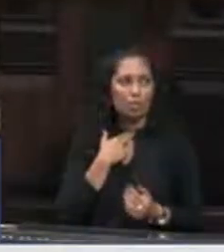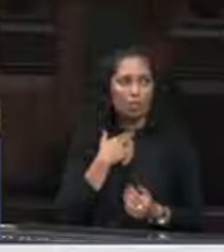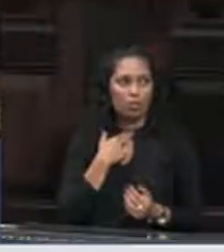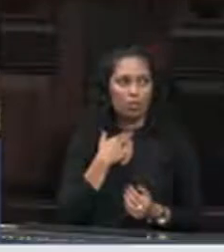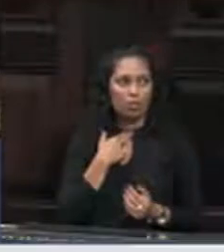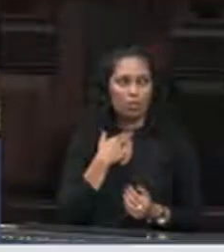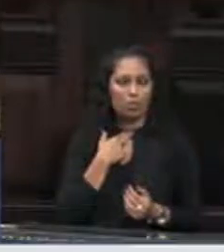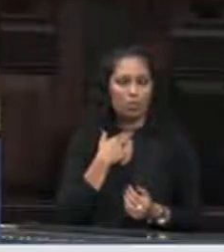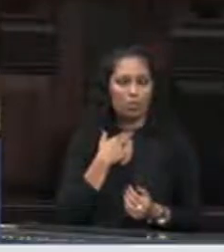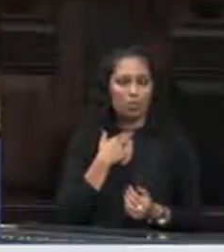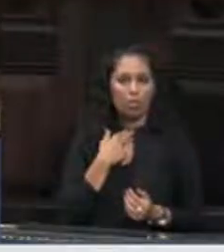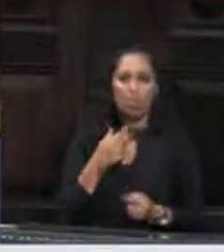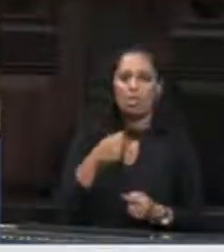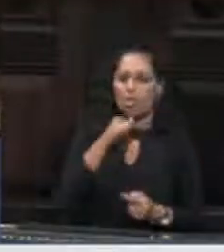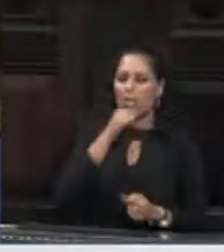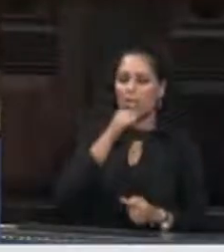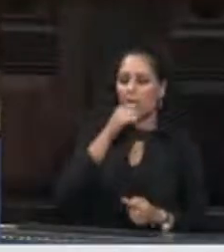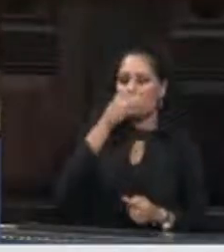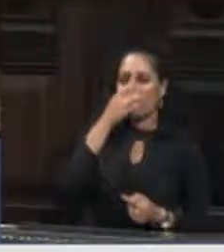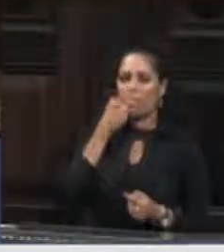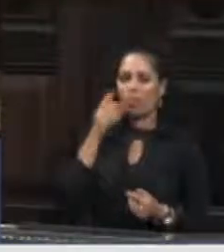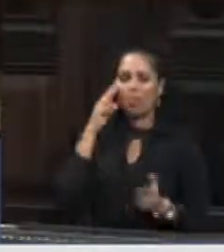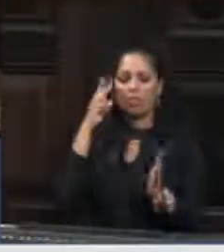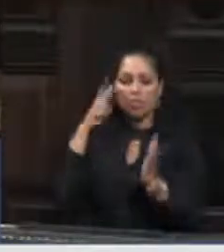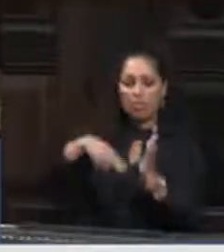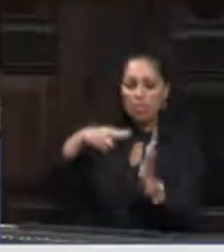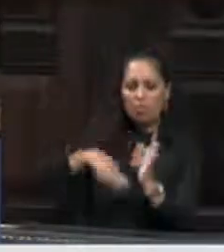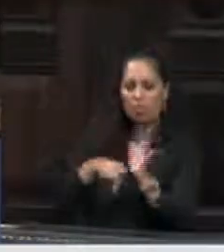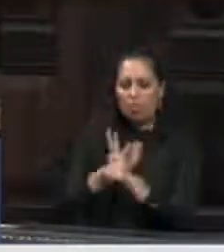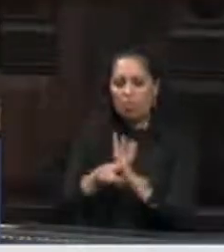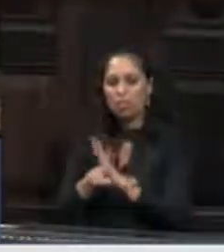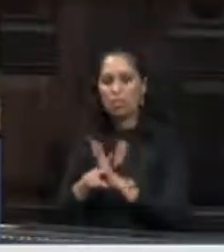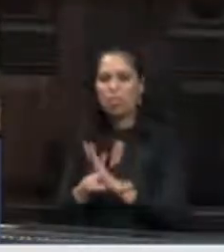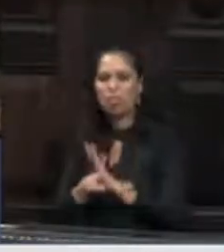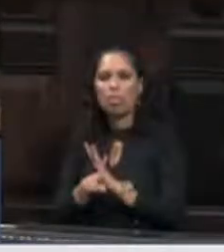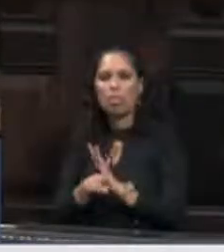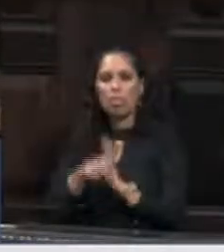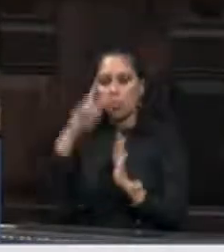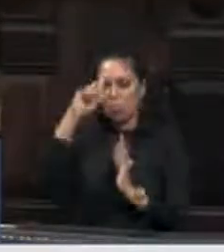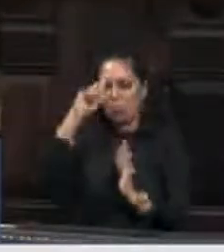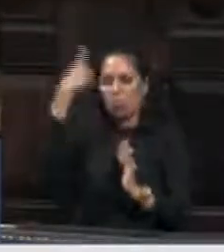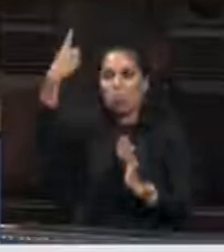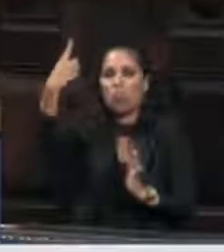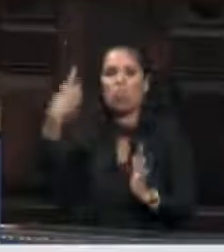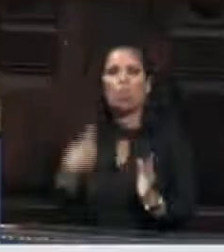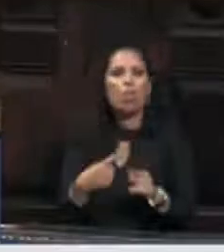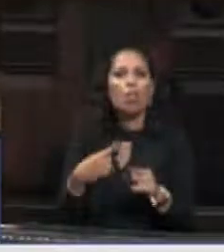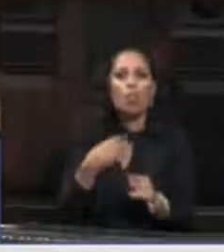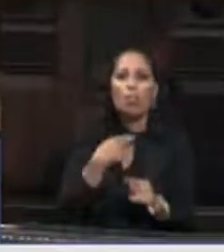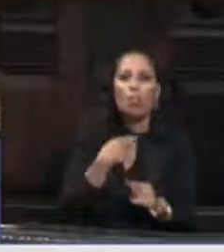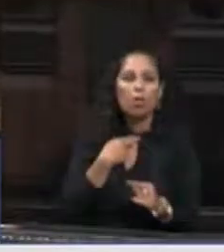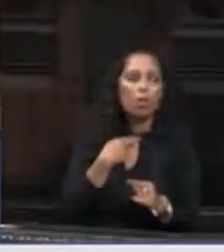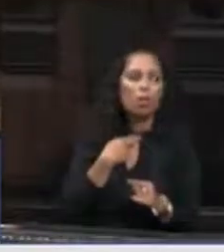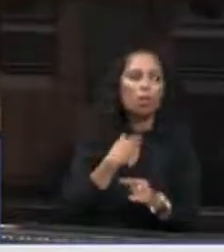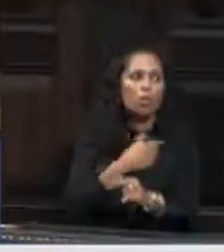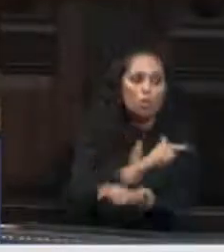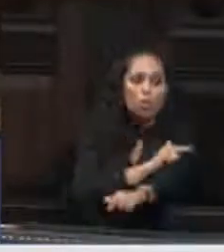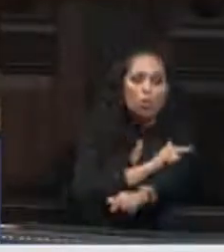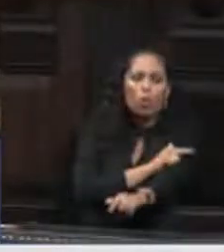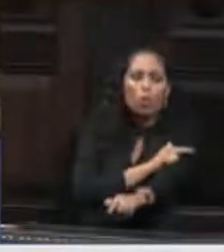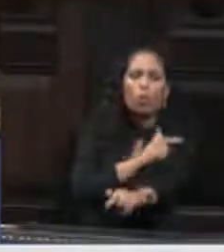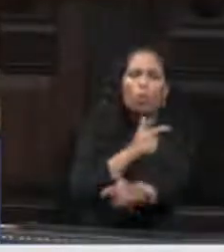de evidência ou de futurologia seria possível, sem que saibamos qual será o comportamento da inflação